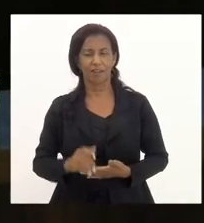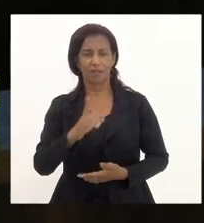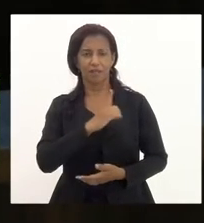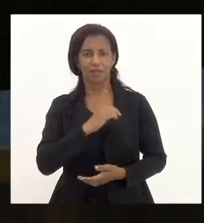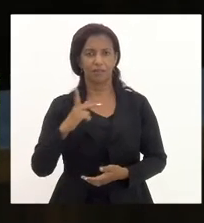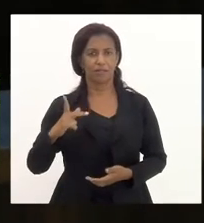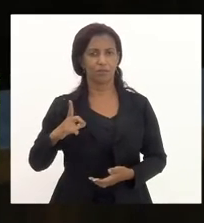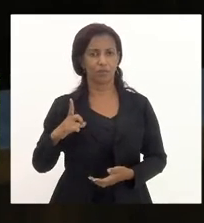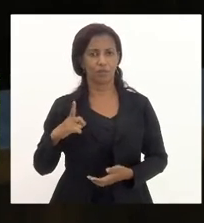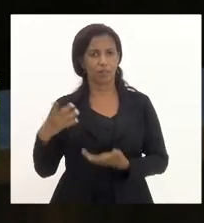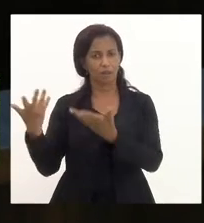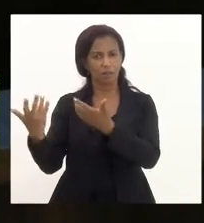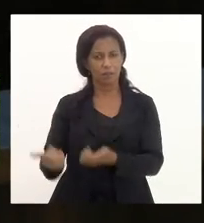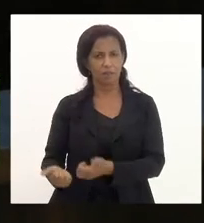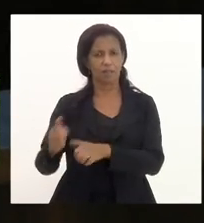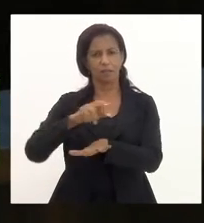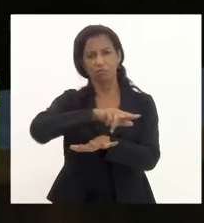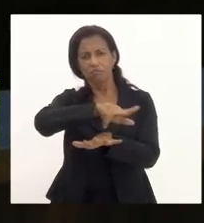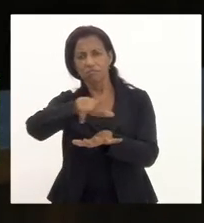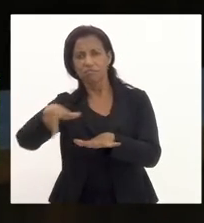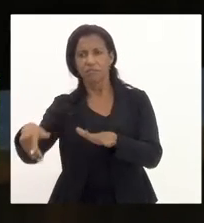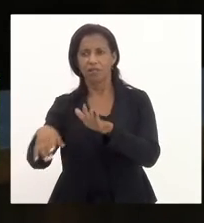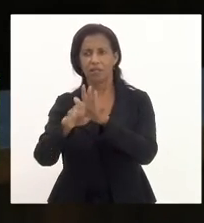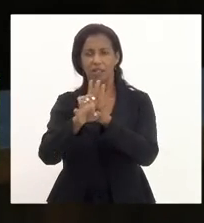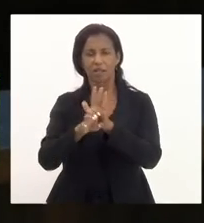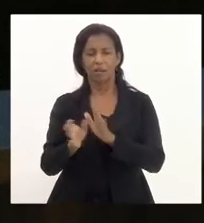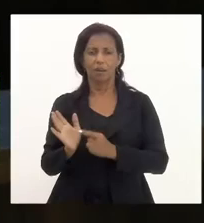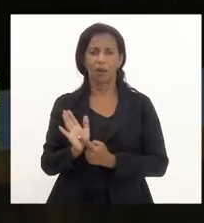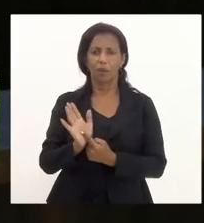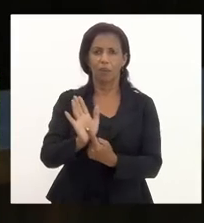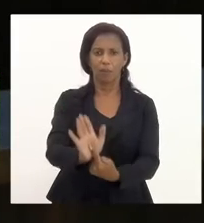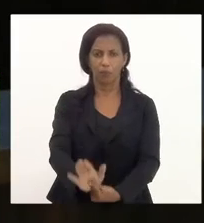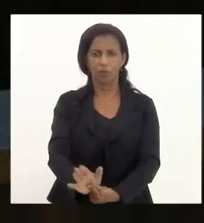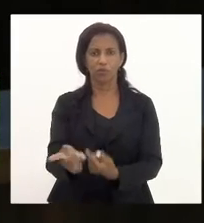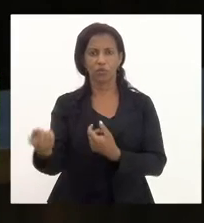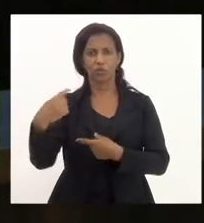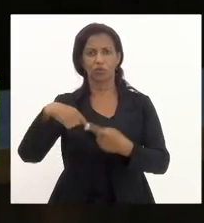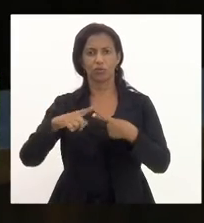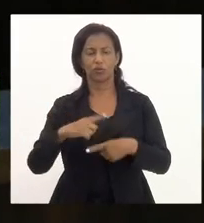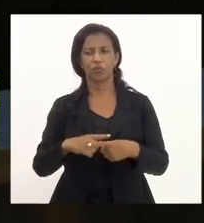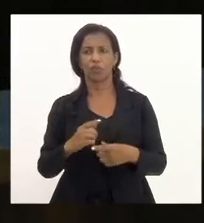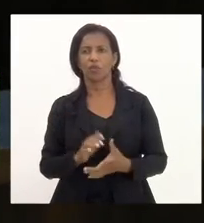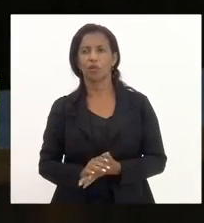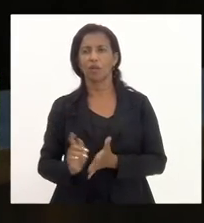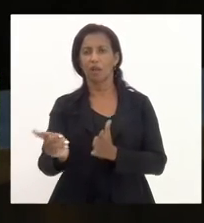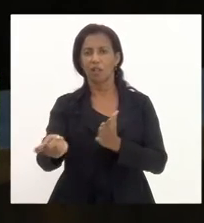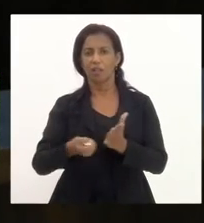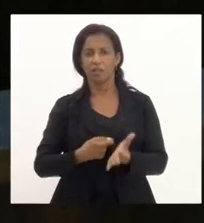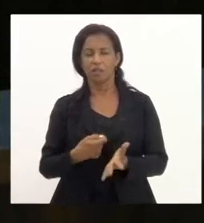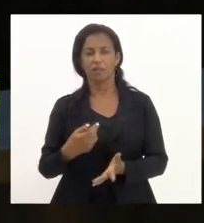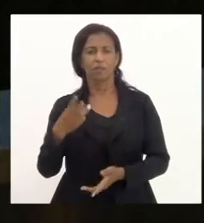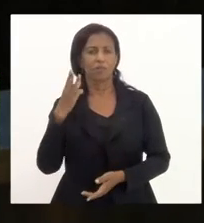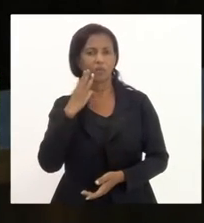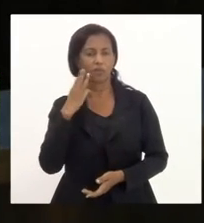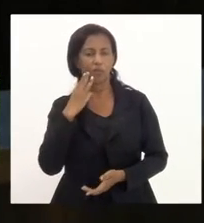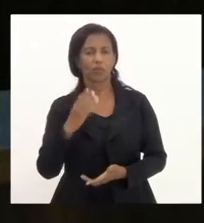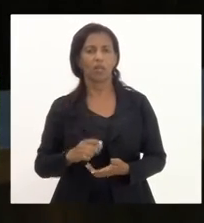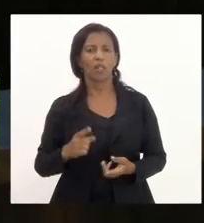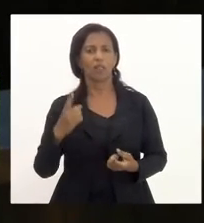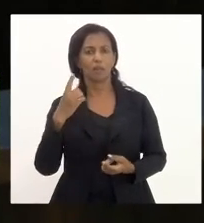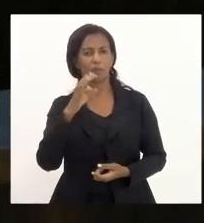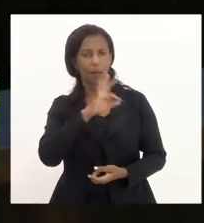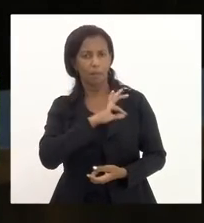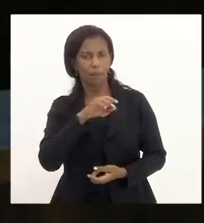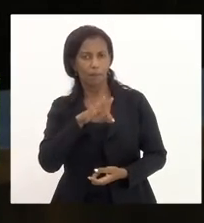defensoria louva apresentação de diversas emendas que tentam Trazer isso de volta inclusive emendas assinadas pelo Deputado saudek deputada